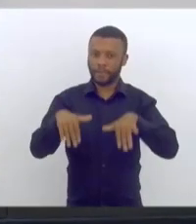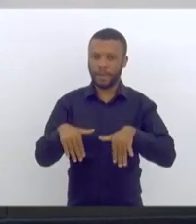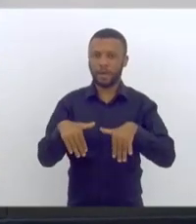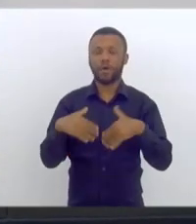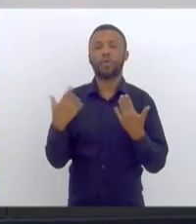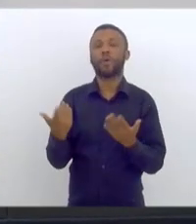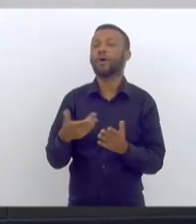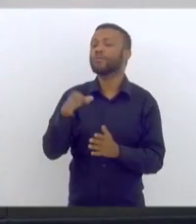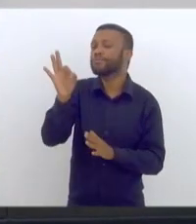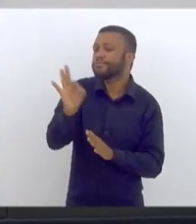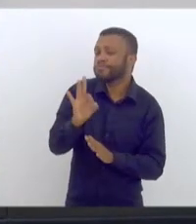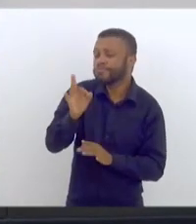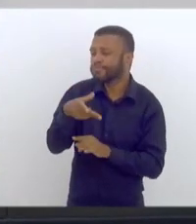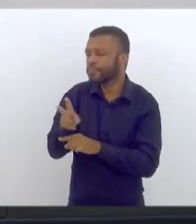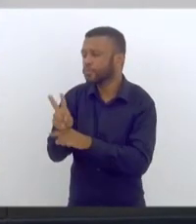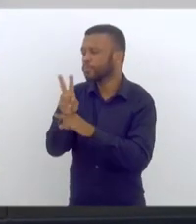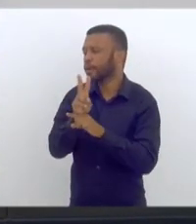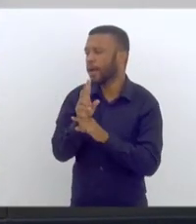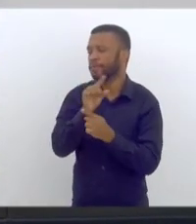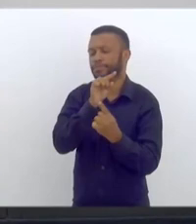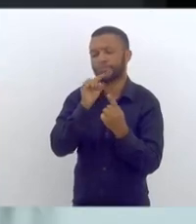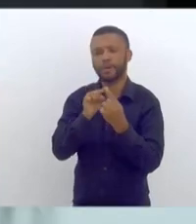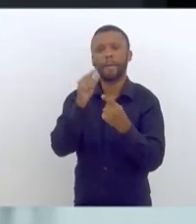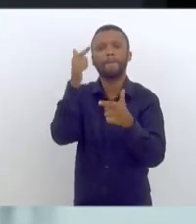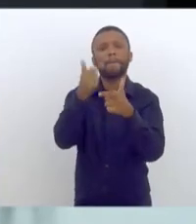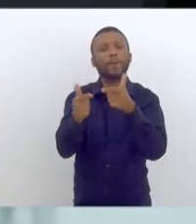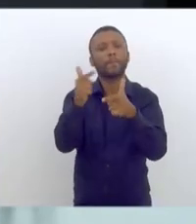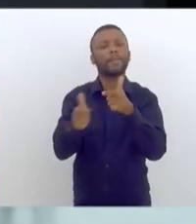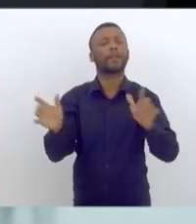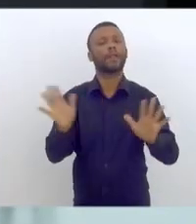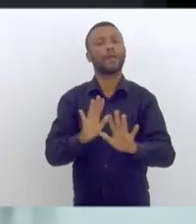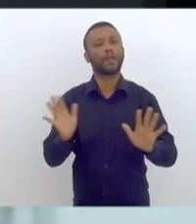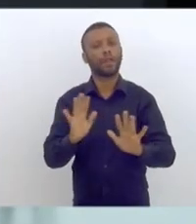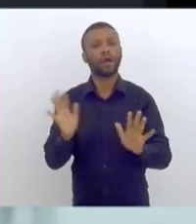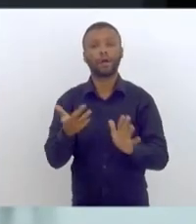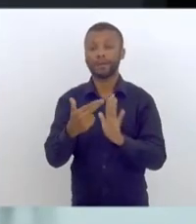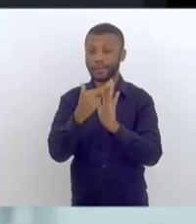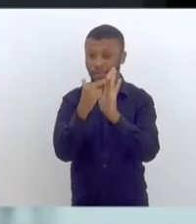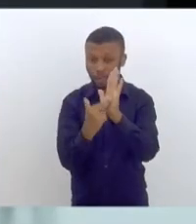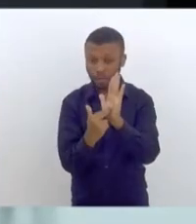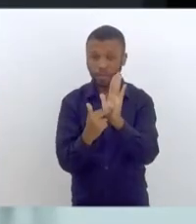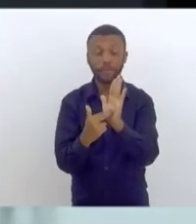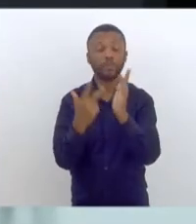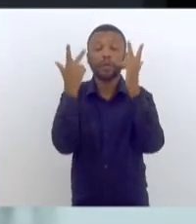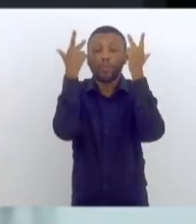do empréstimo dos empréstimos tem problema nenhum esse tipo de relatório